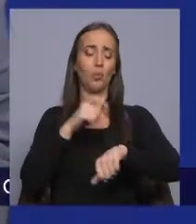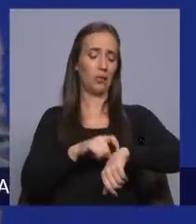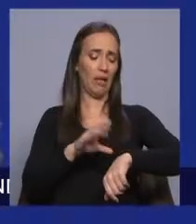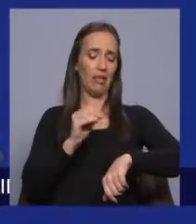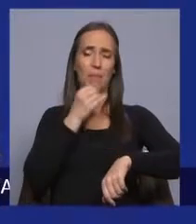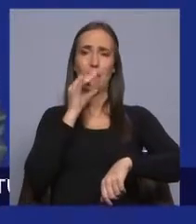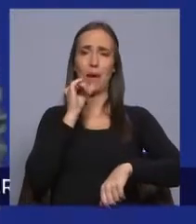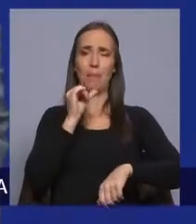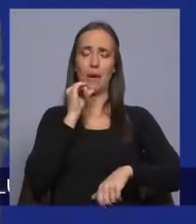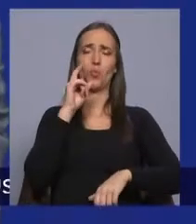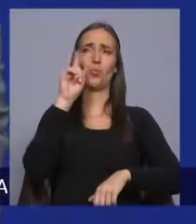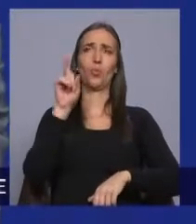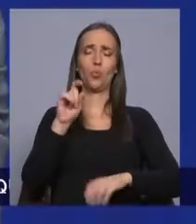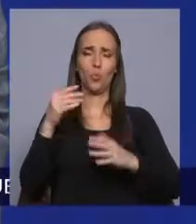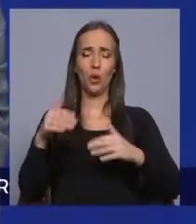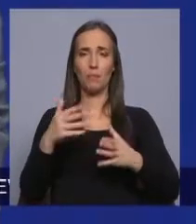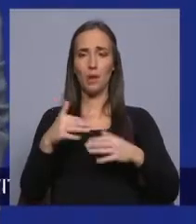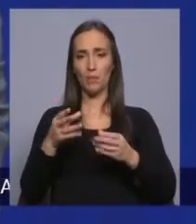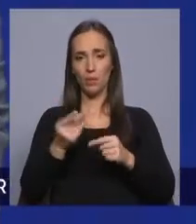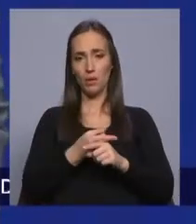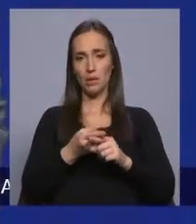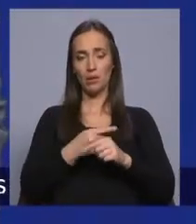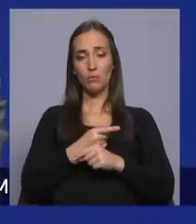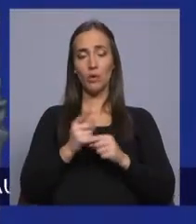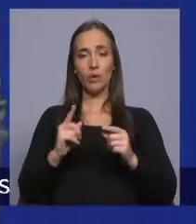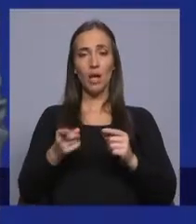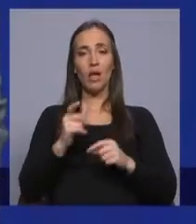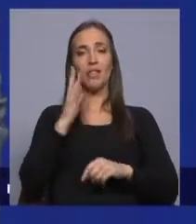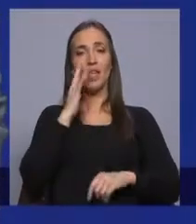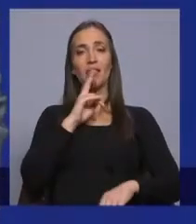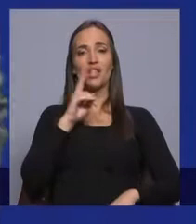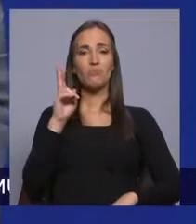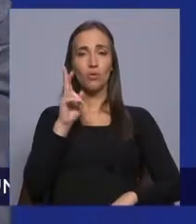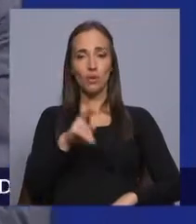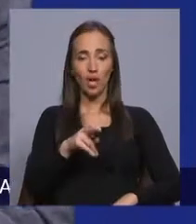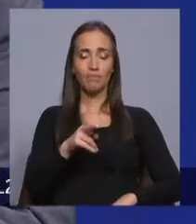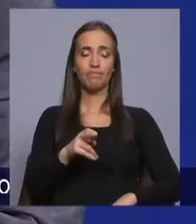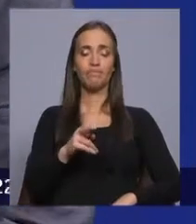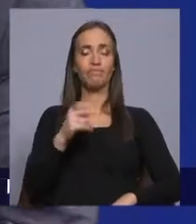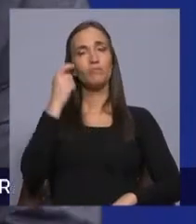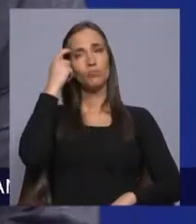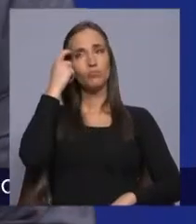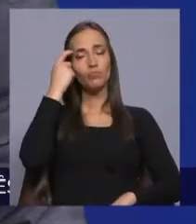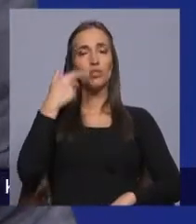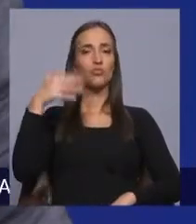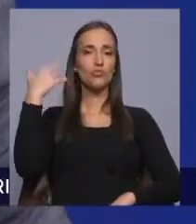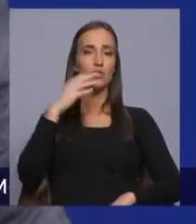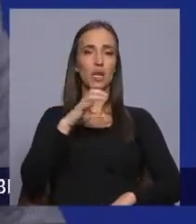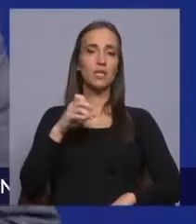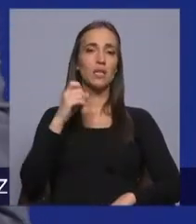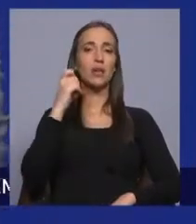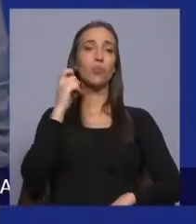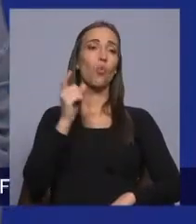muito interessante porque tenta responder também a uma questão que os astrónomos têm há já muito tempo. Não é quem é que nasceu primeiro, se foi a galinha ou o